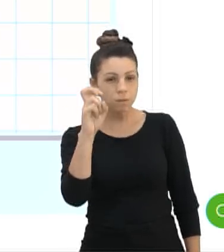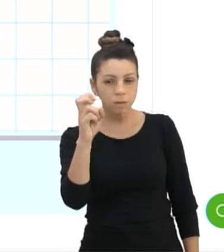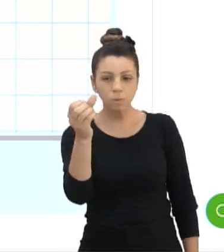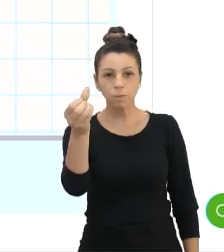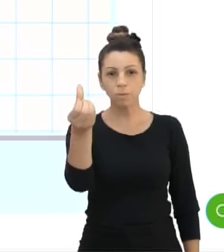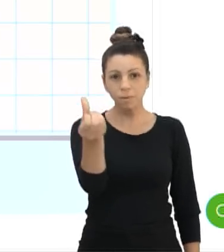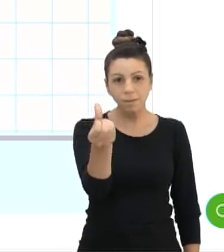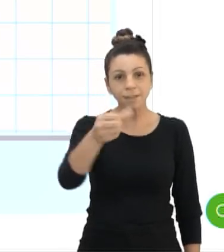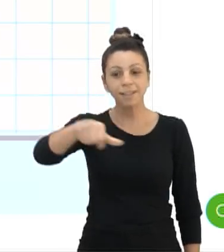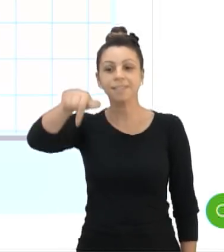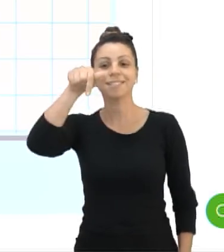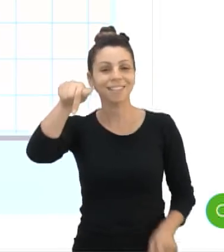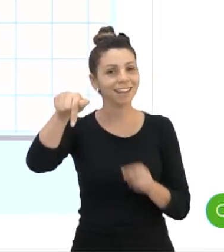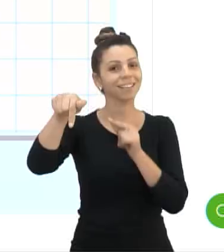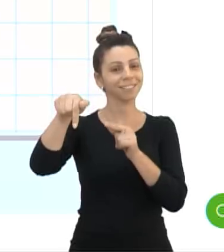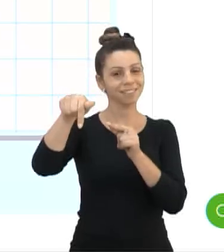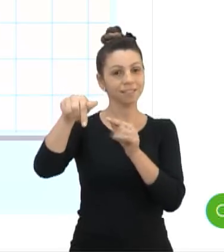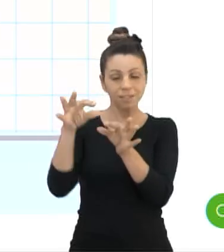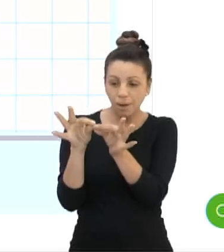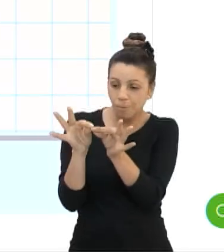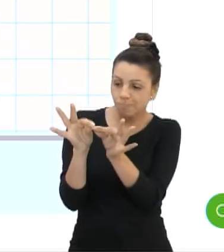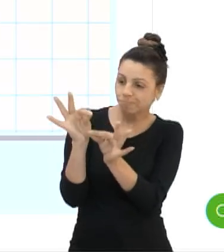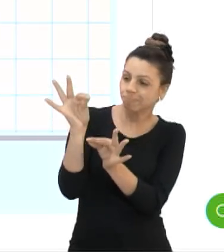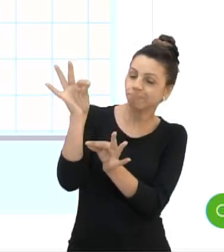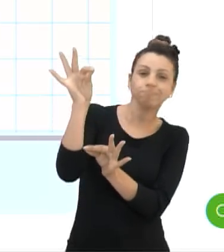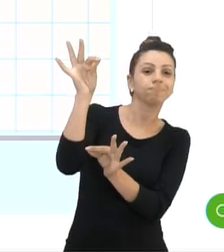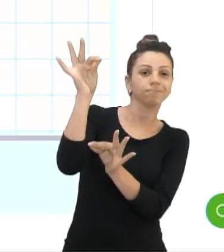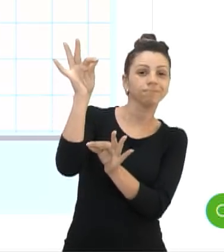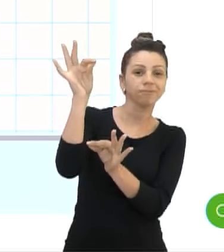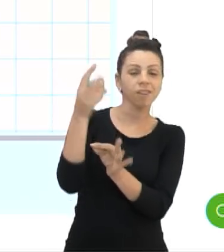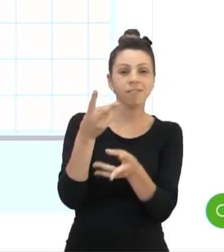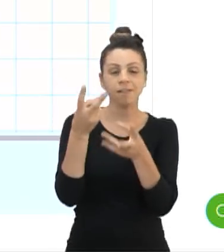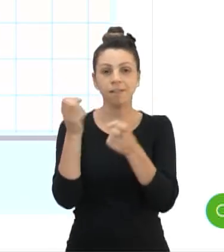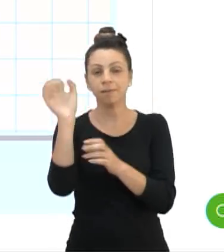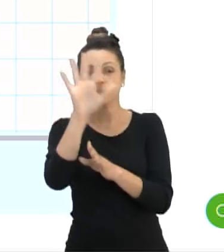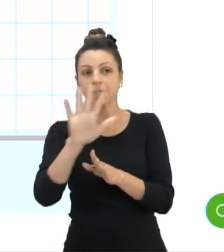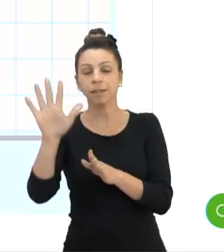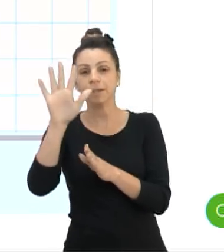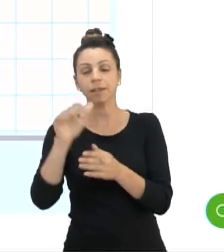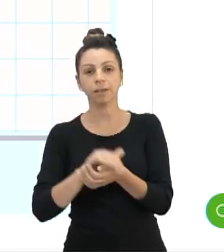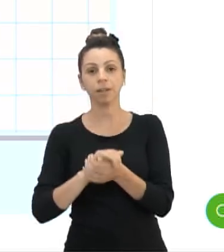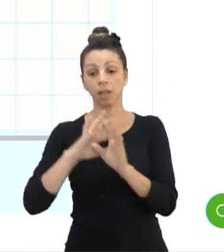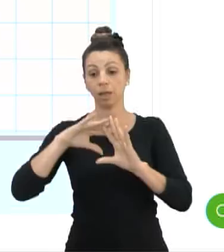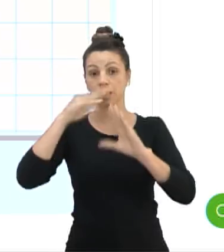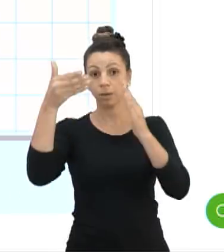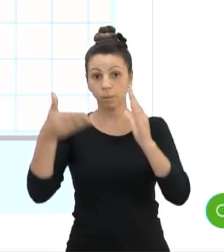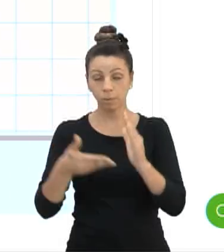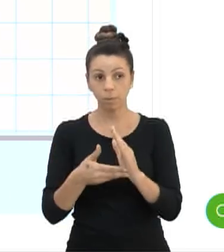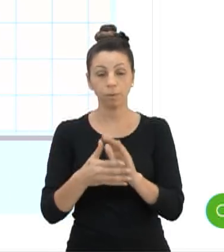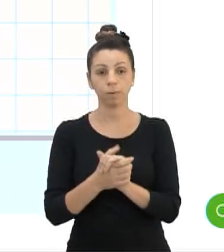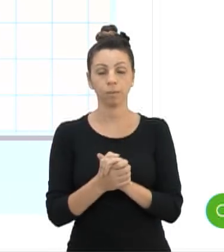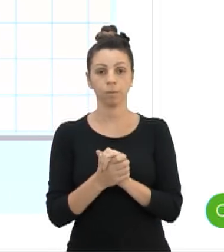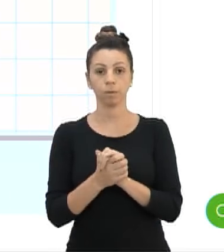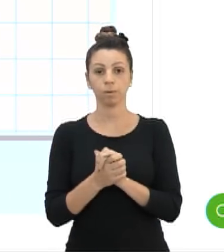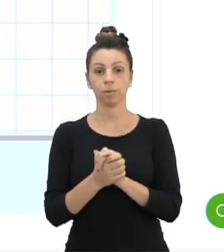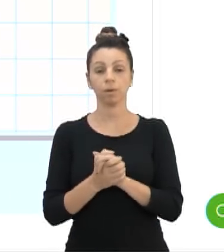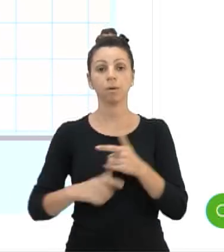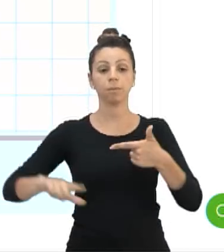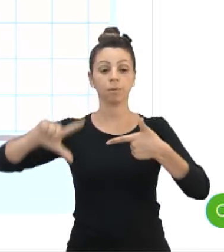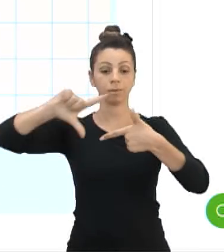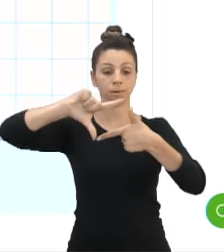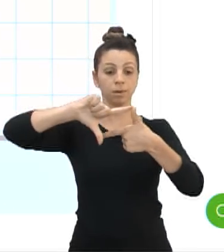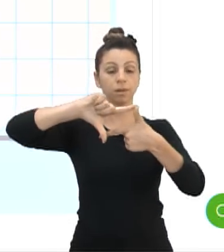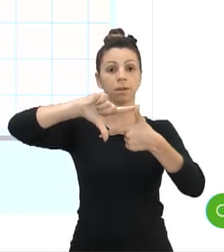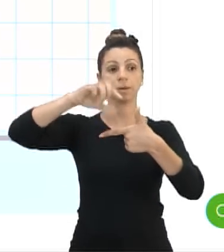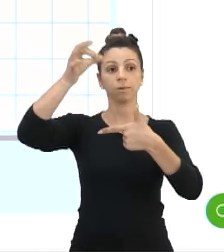7 quadradinhos aqui de altura. Reparem que se essa figura fosse inteira, a gente teria um retângulo certinho e